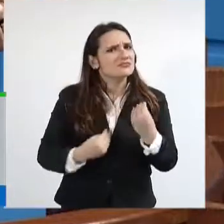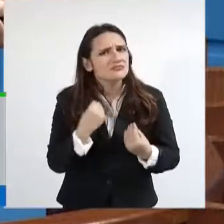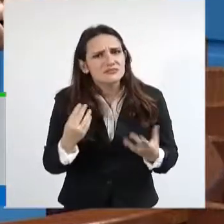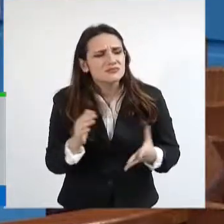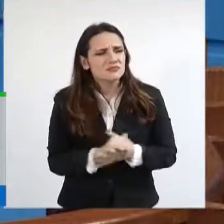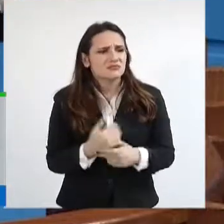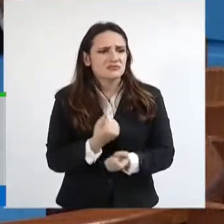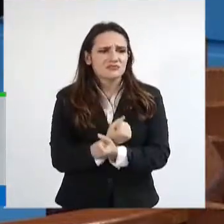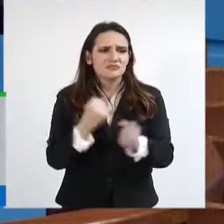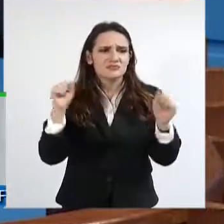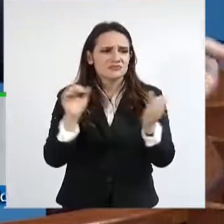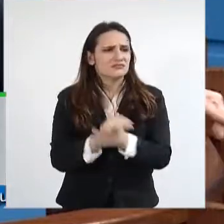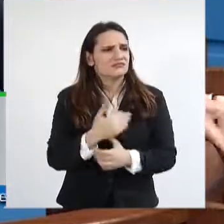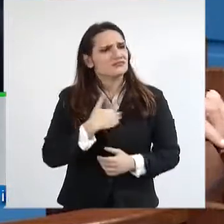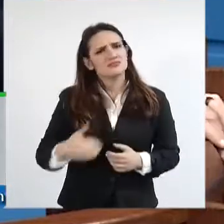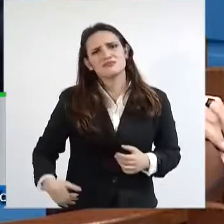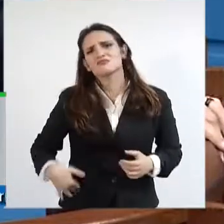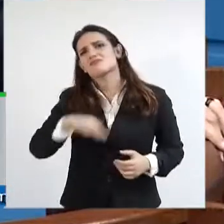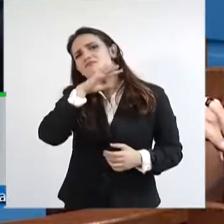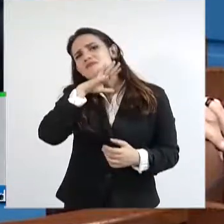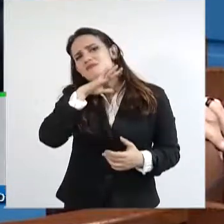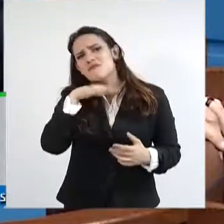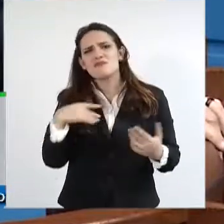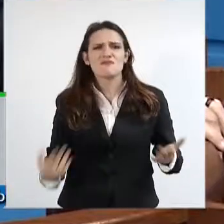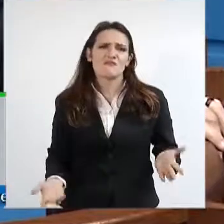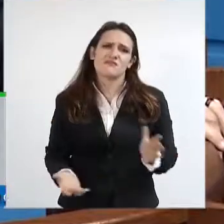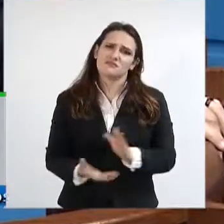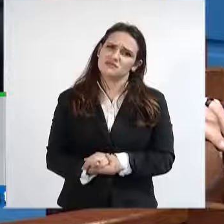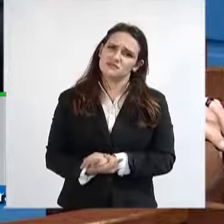continuar governando dessa forma?